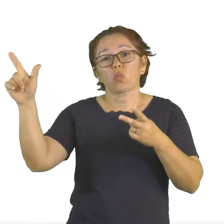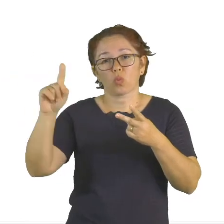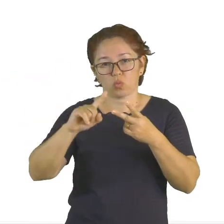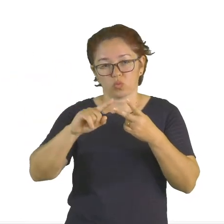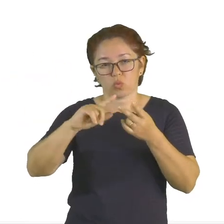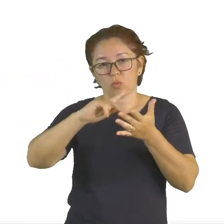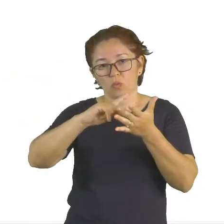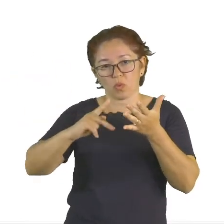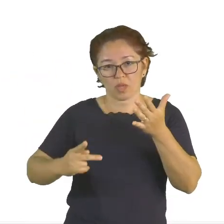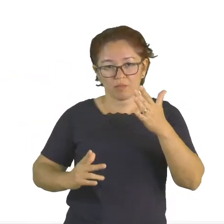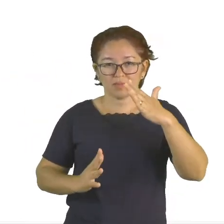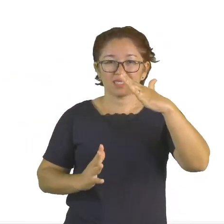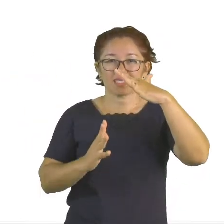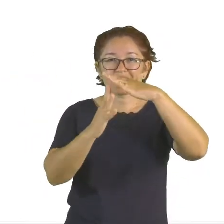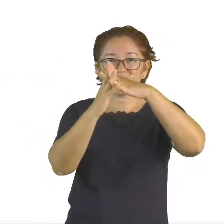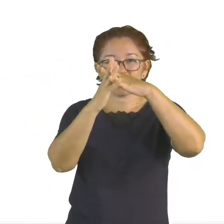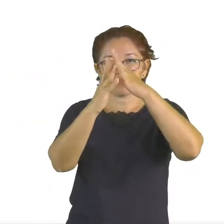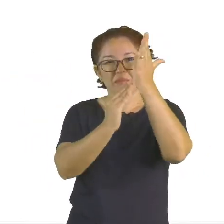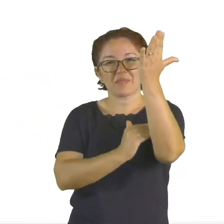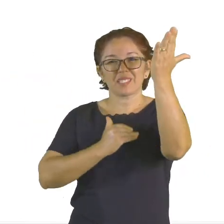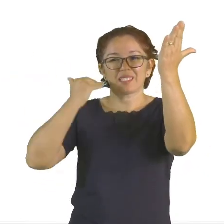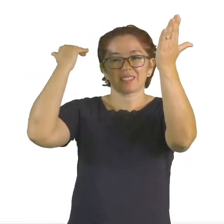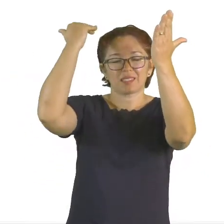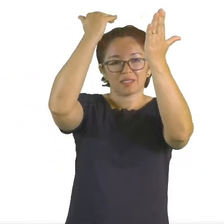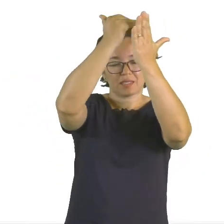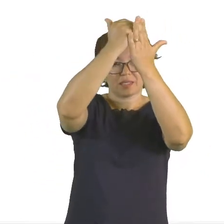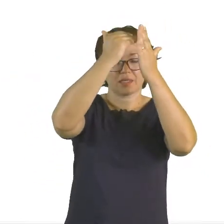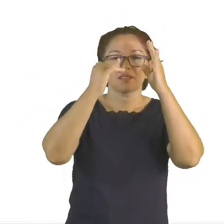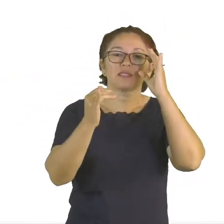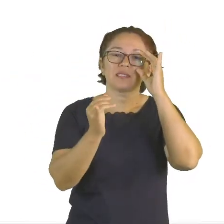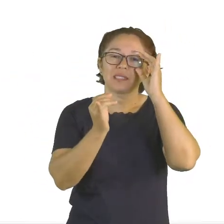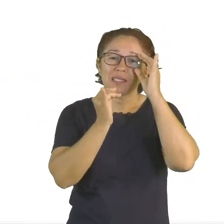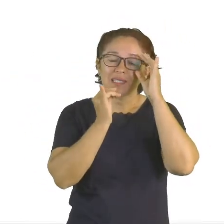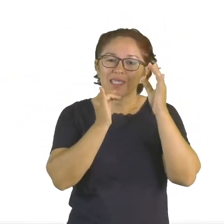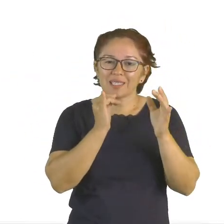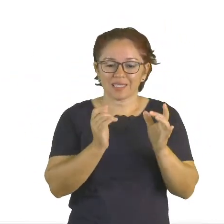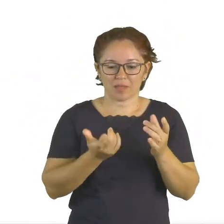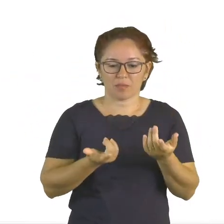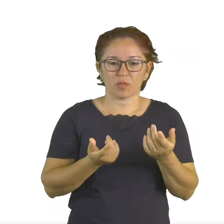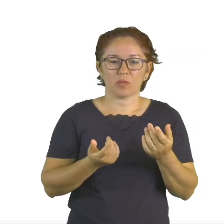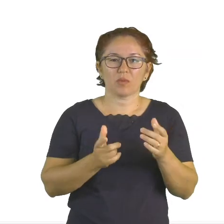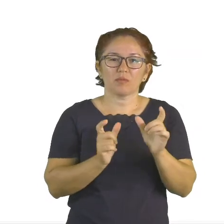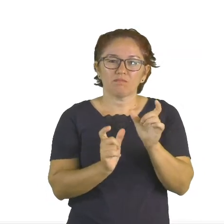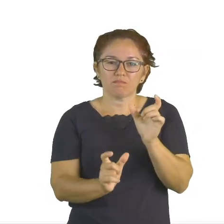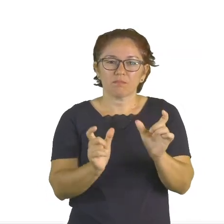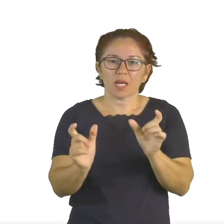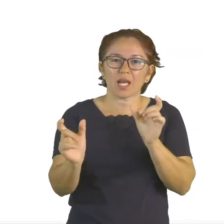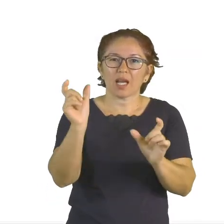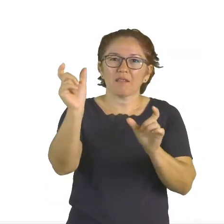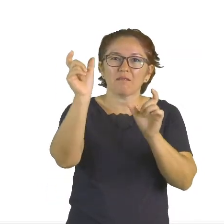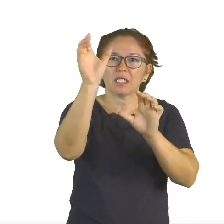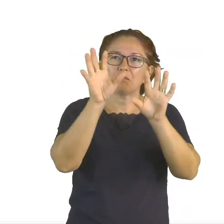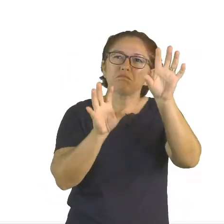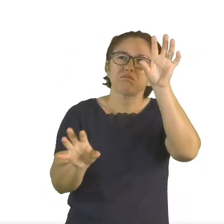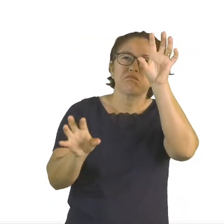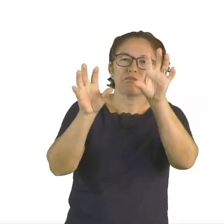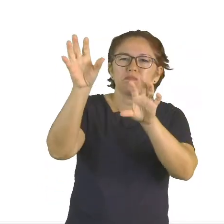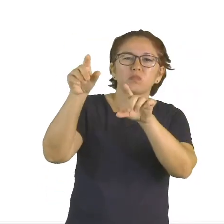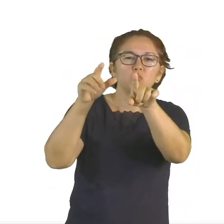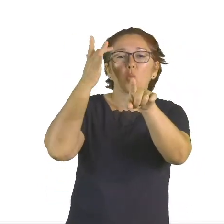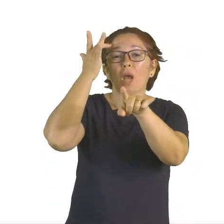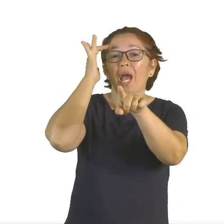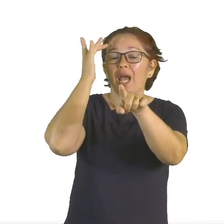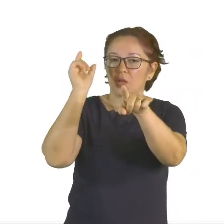você explica a disposição das letras em relação à semântica desse texto? A separação, vocês viram que